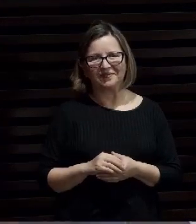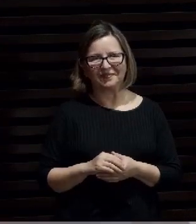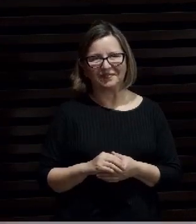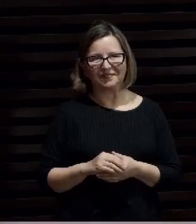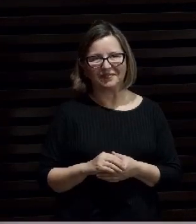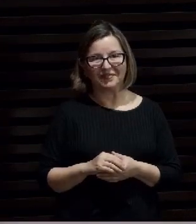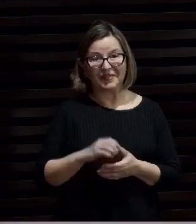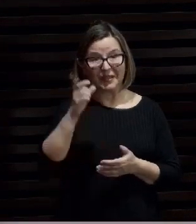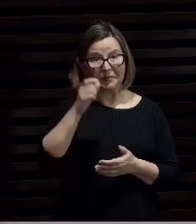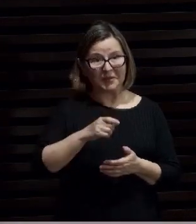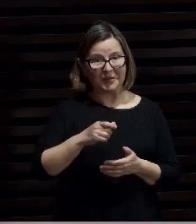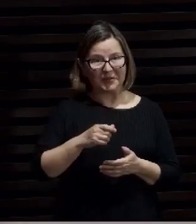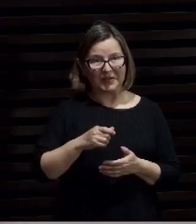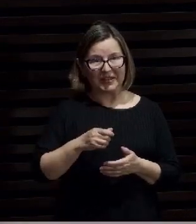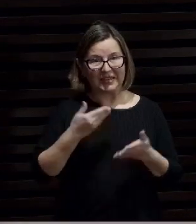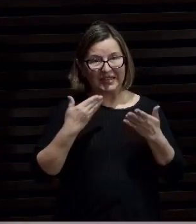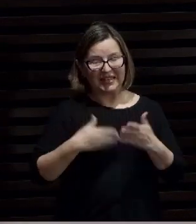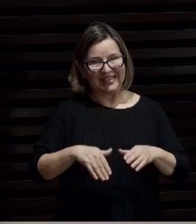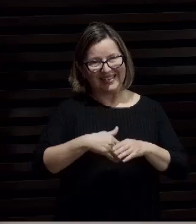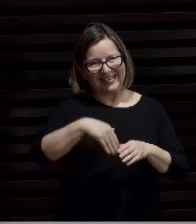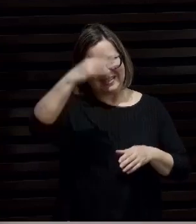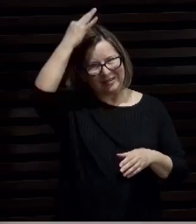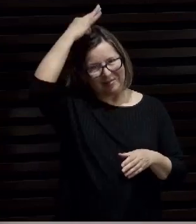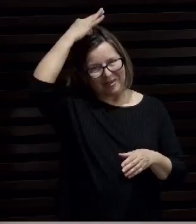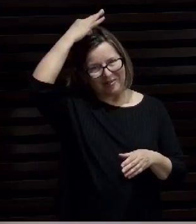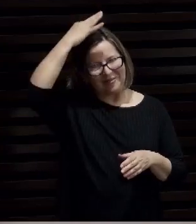E o que é nascido do Espírito é Espírito.